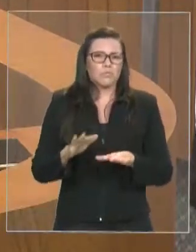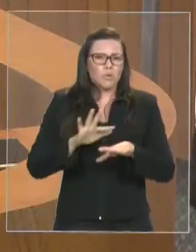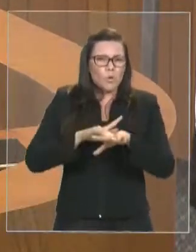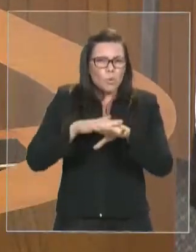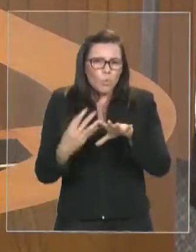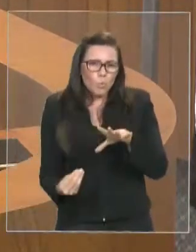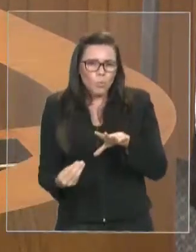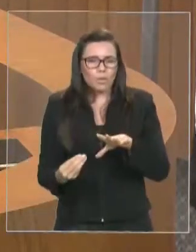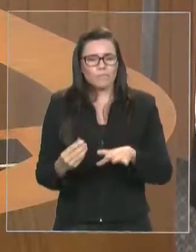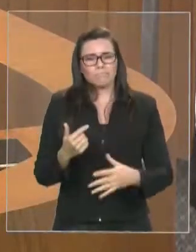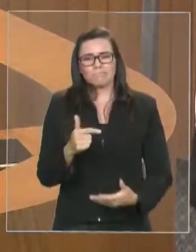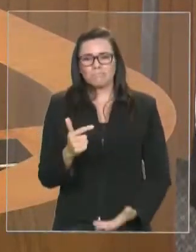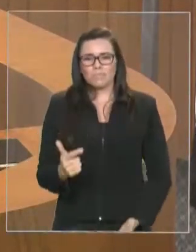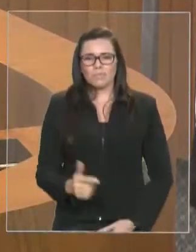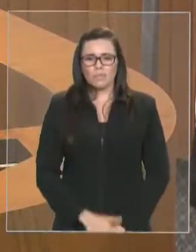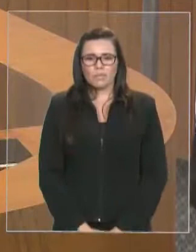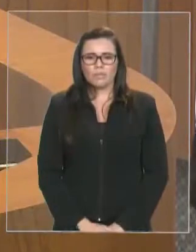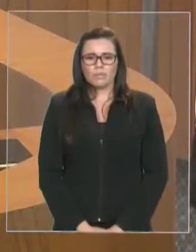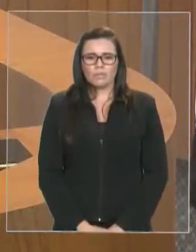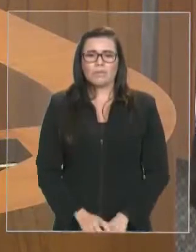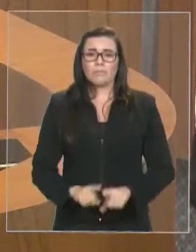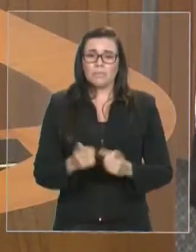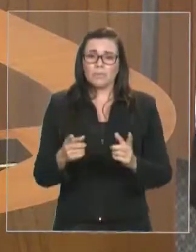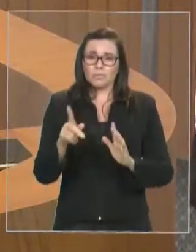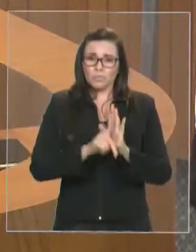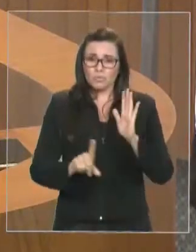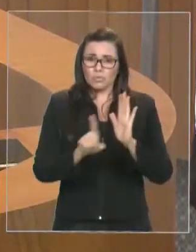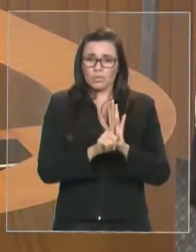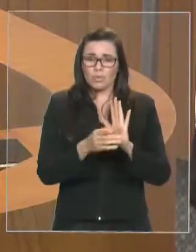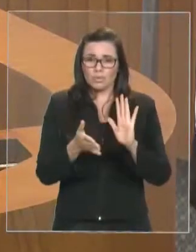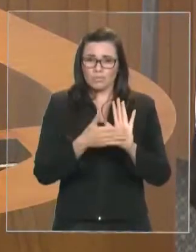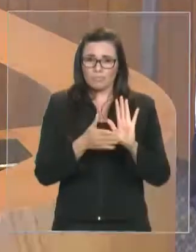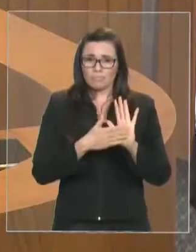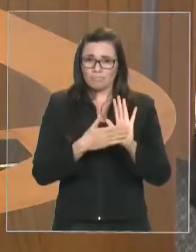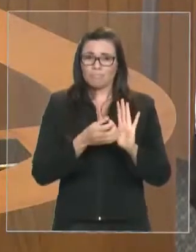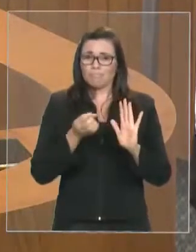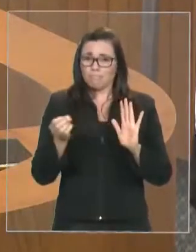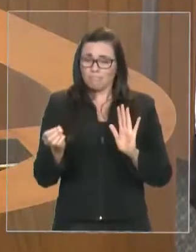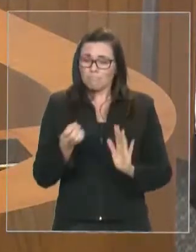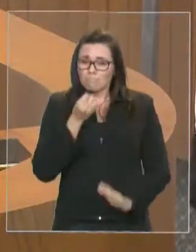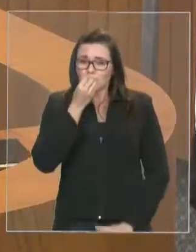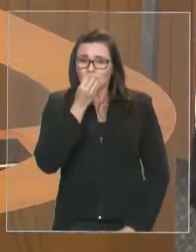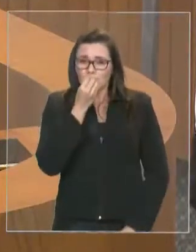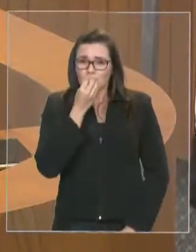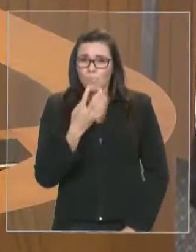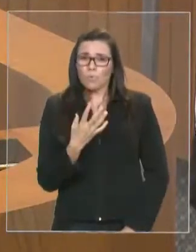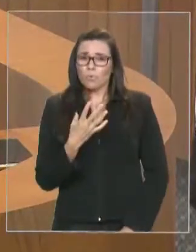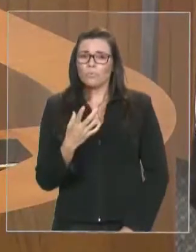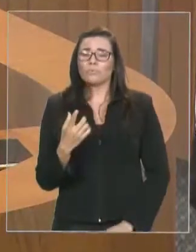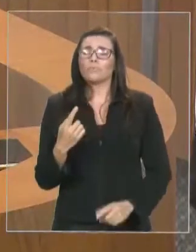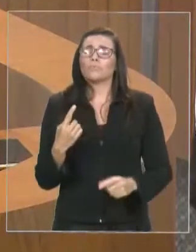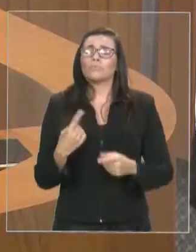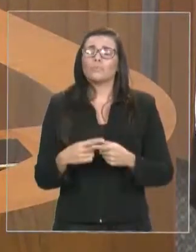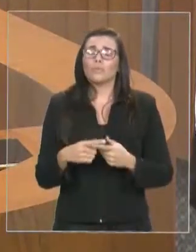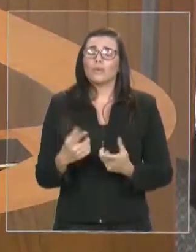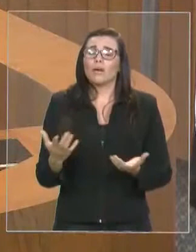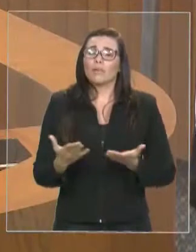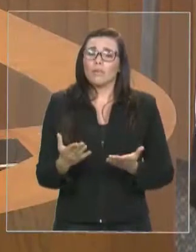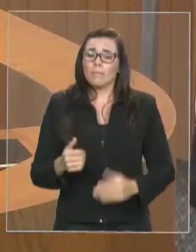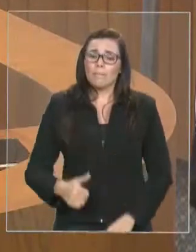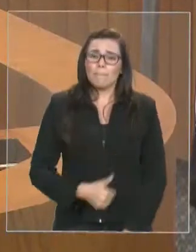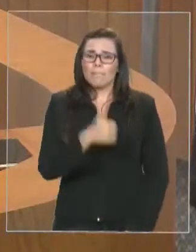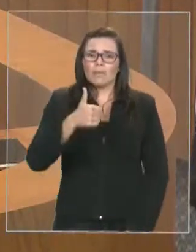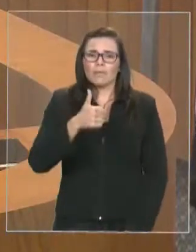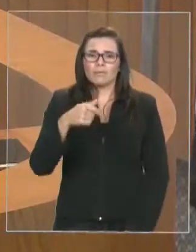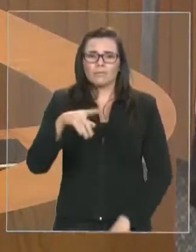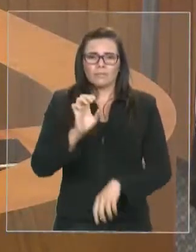inova, porque pela primeira vez o Maranhão passa a ter uma lei que rege a questão dos